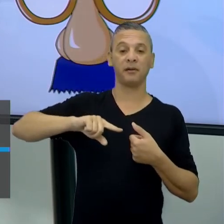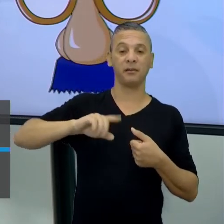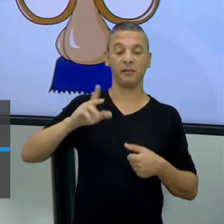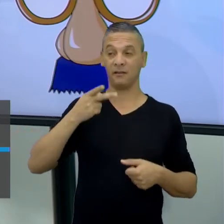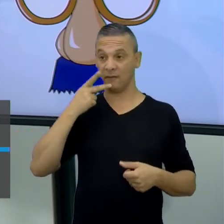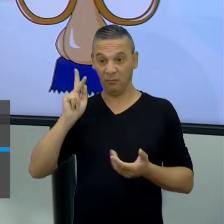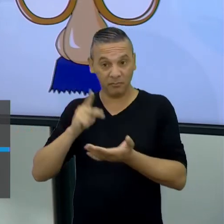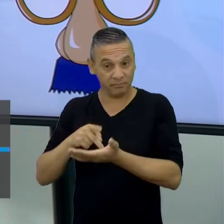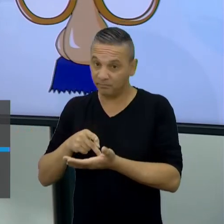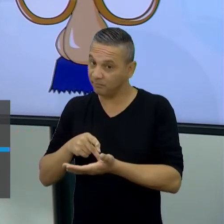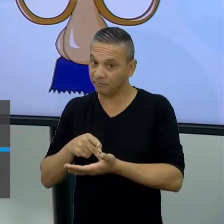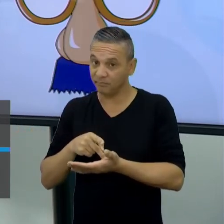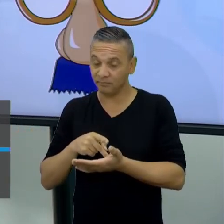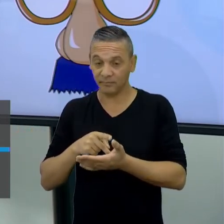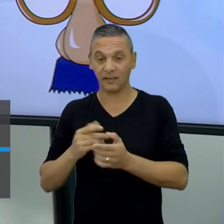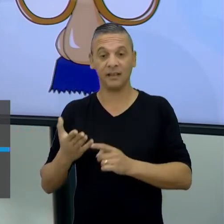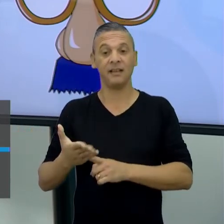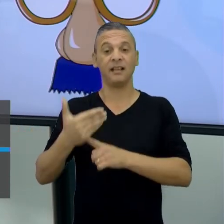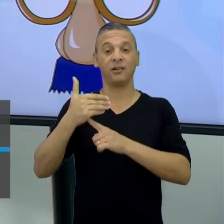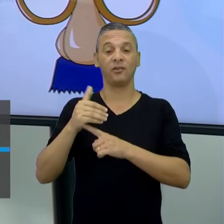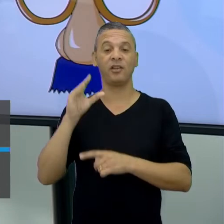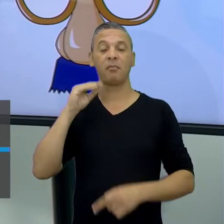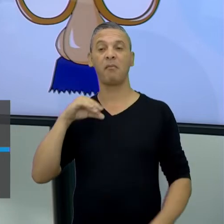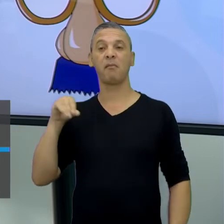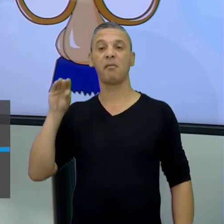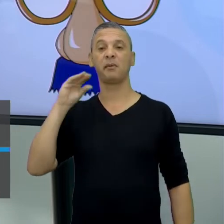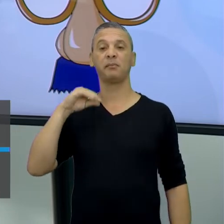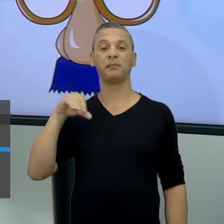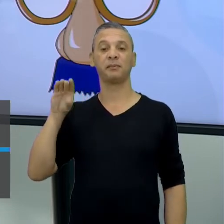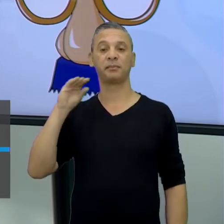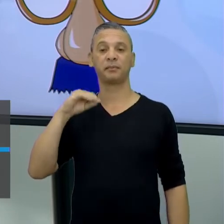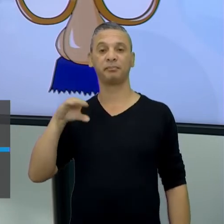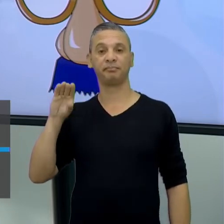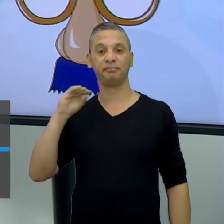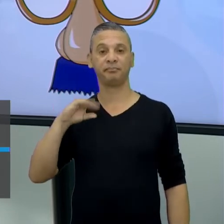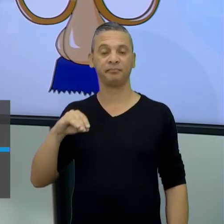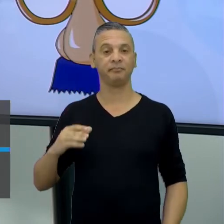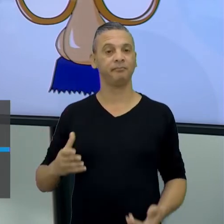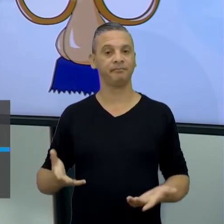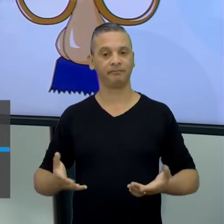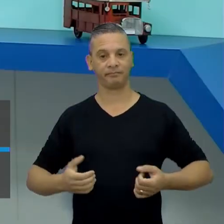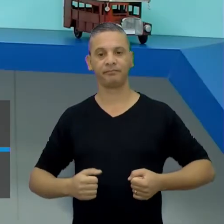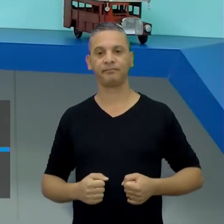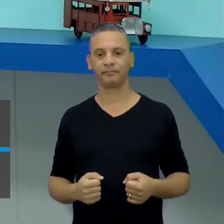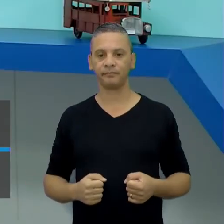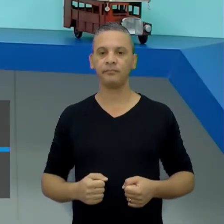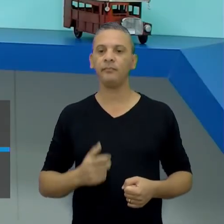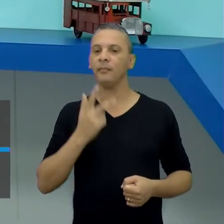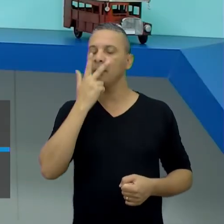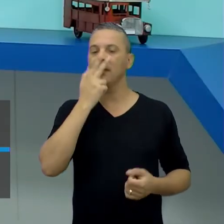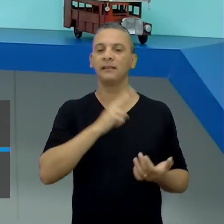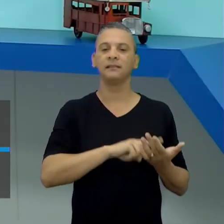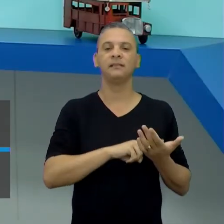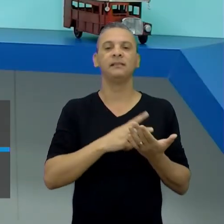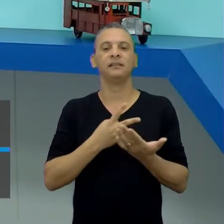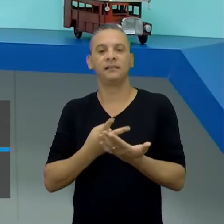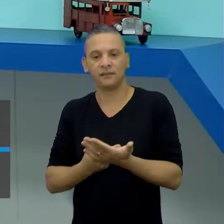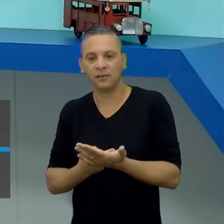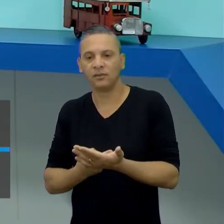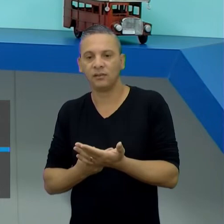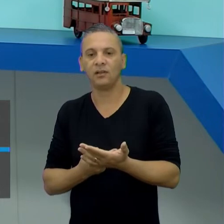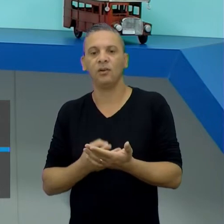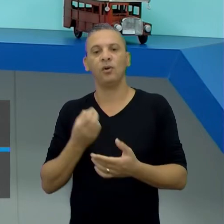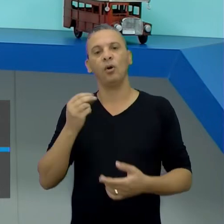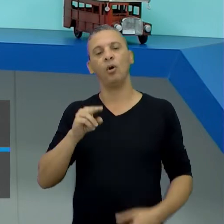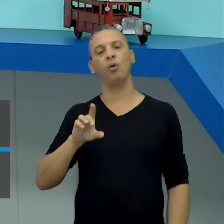foi ele que falou. Foi uma tecnologia que colocaram, parece que ele disse aquilo. É como se fosse uma tradução, uma dublagem do